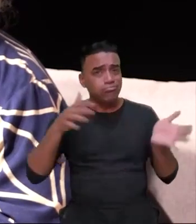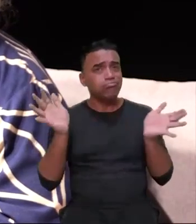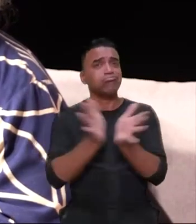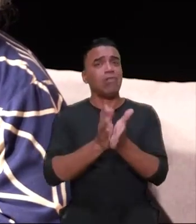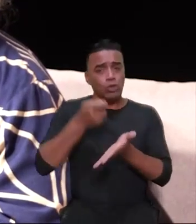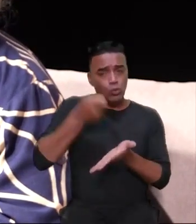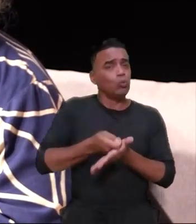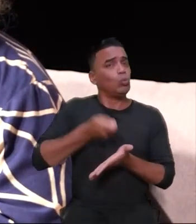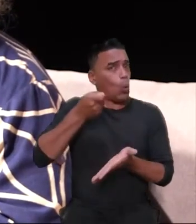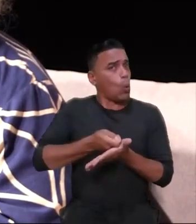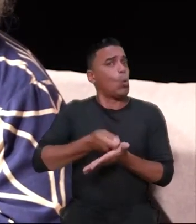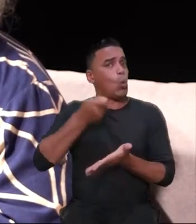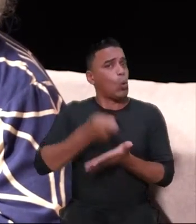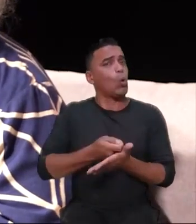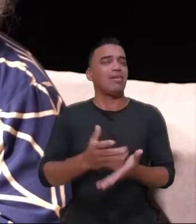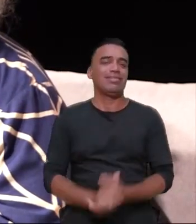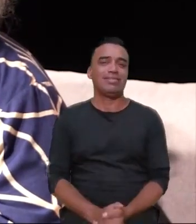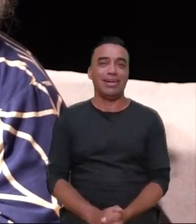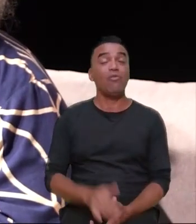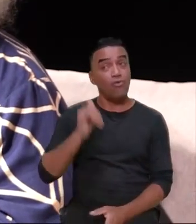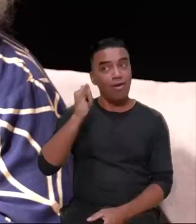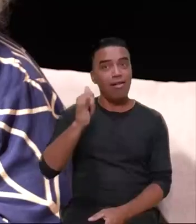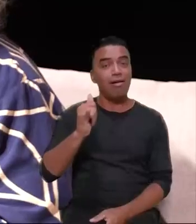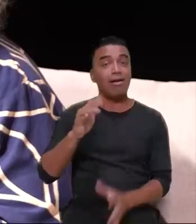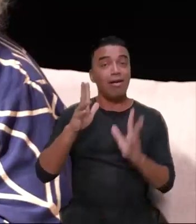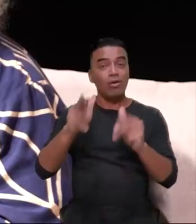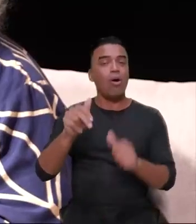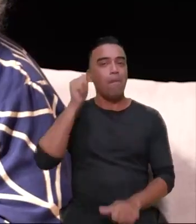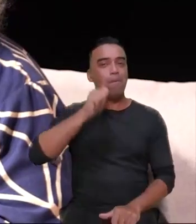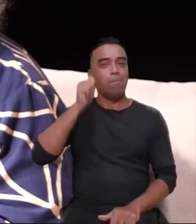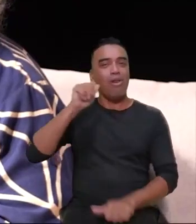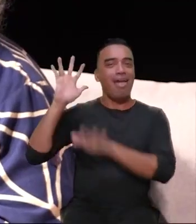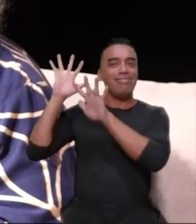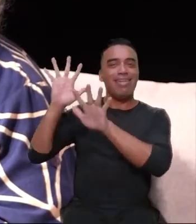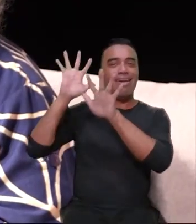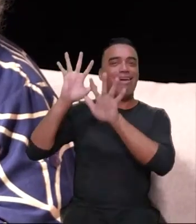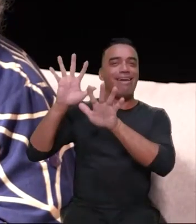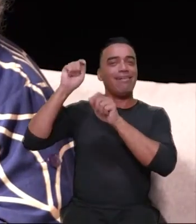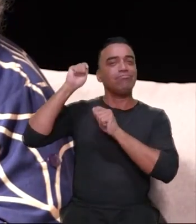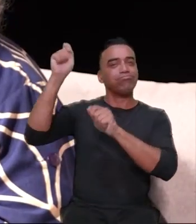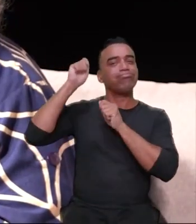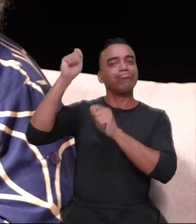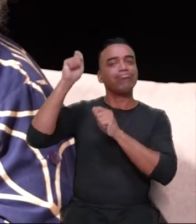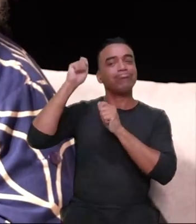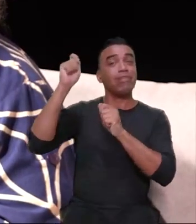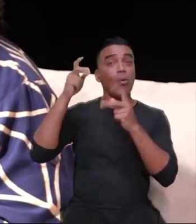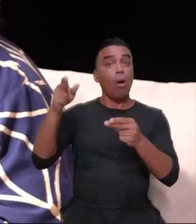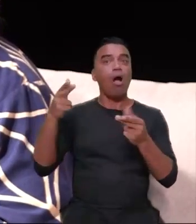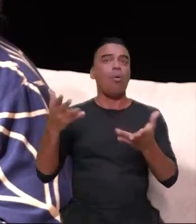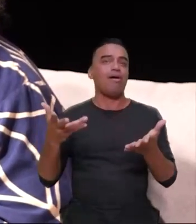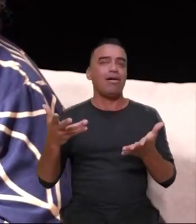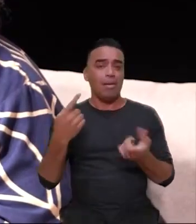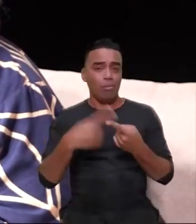de reivindicação? Aí eu vou falar, tá? Como a Marcha das Mulheres Negras. Por que